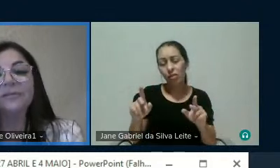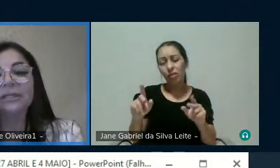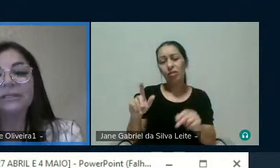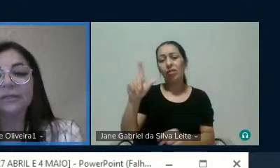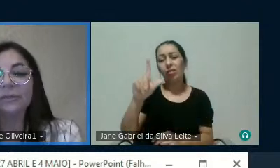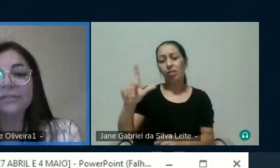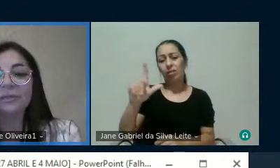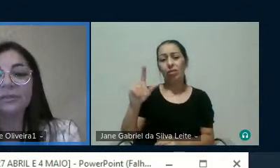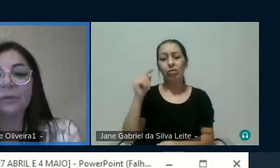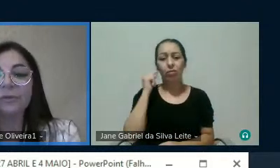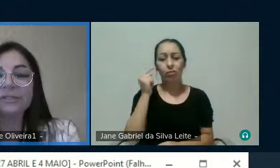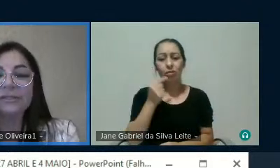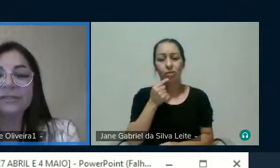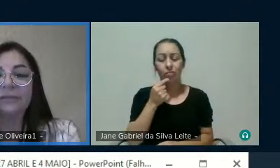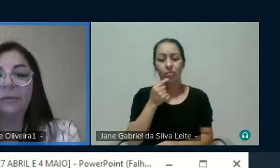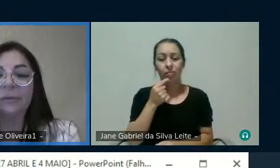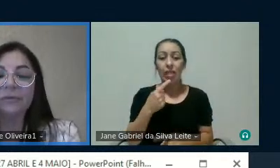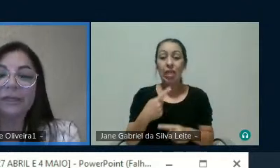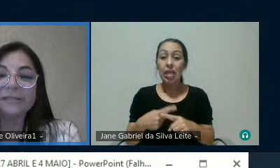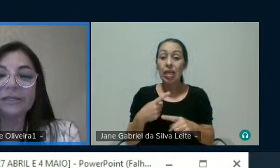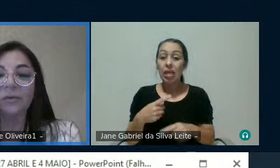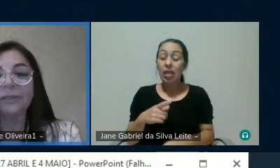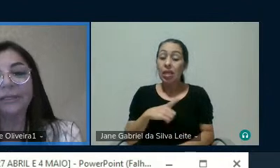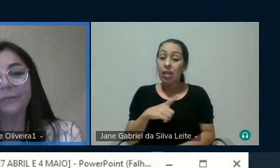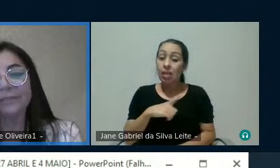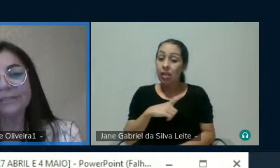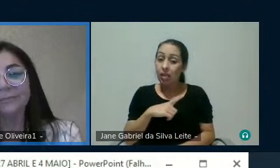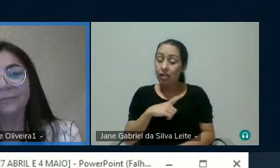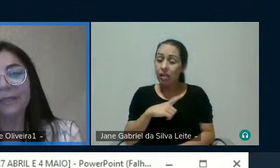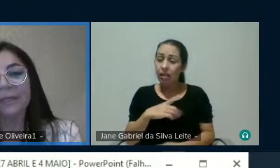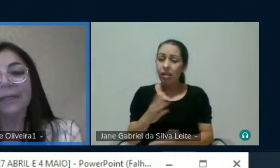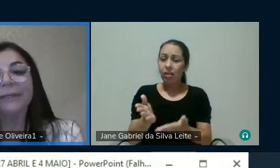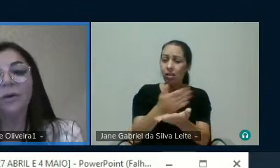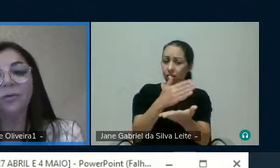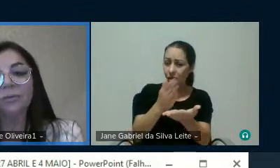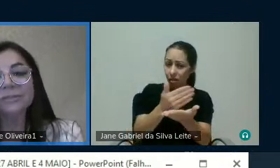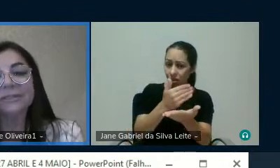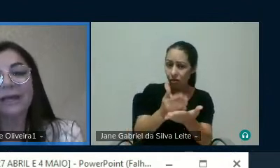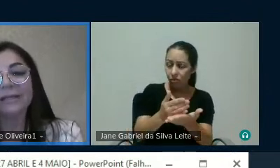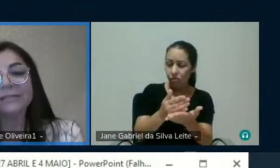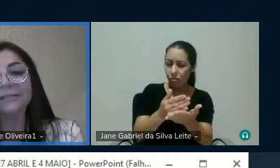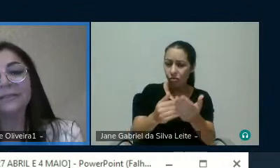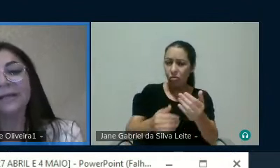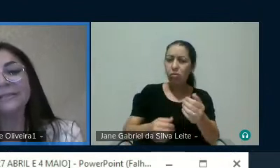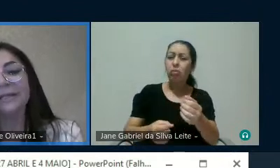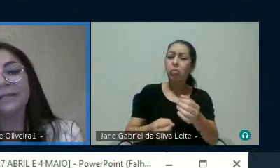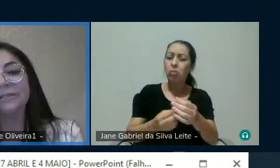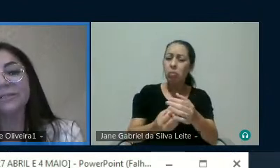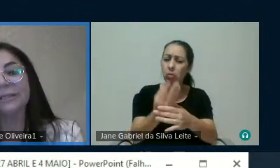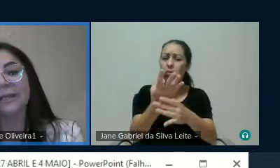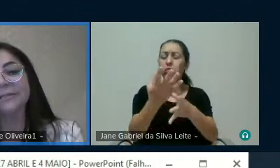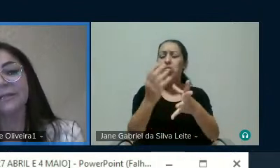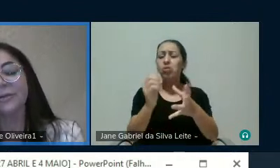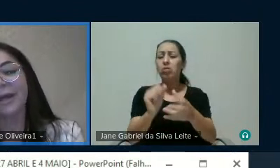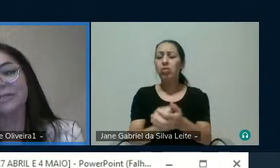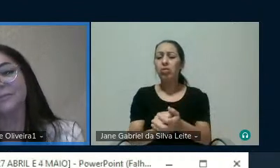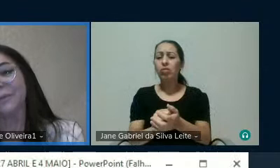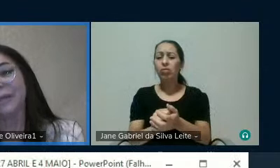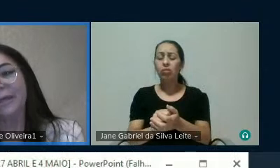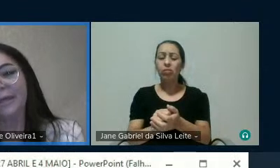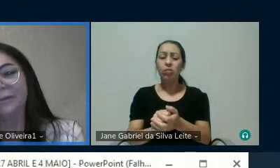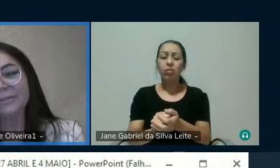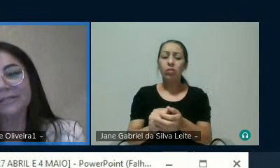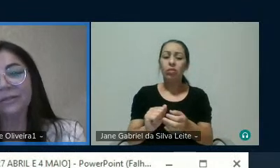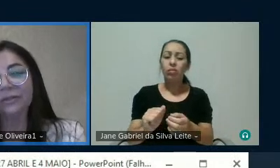existem livros de literatura surda produzidos em língua portuguesa ou em libras, e alguns trazem a escrita de sinais sign